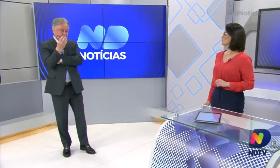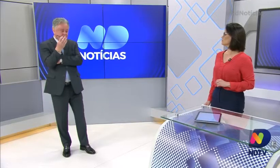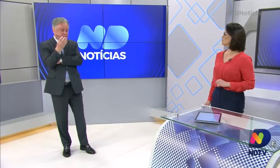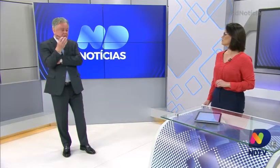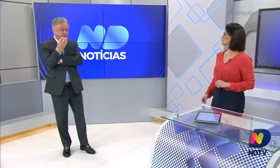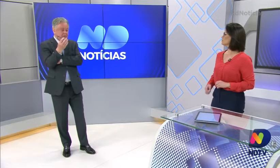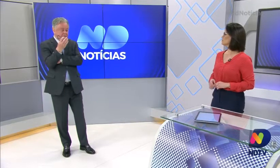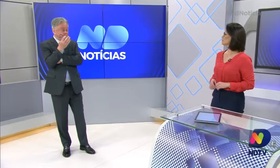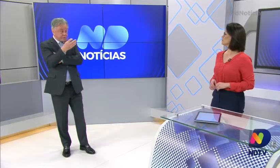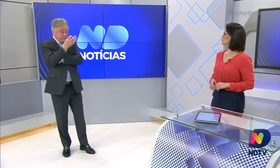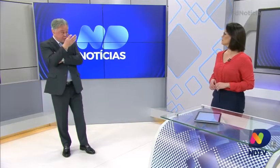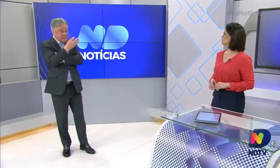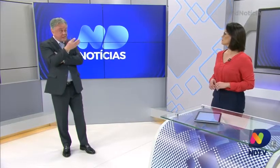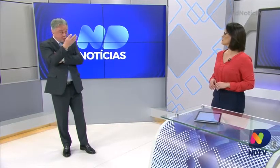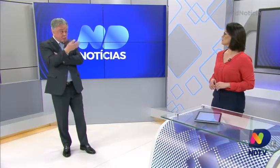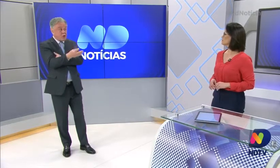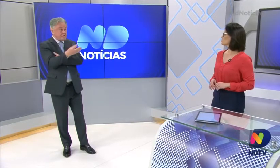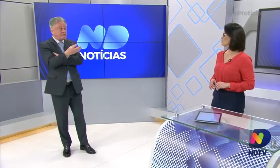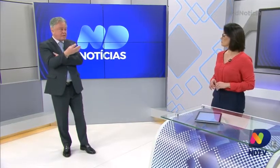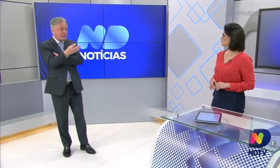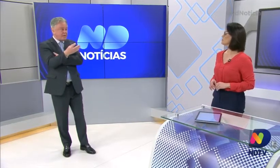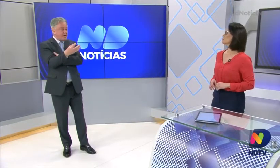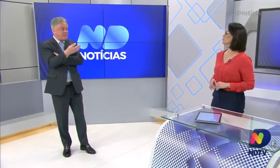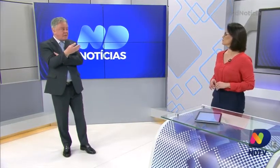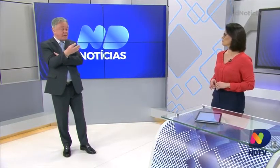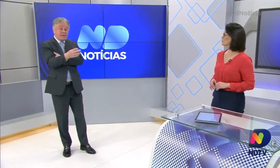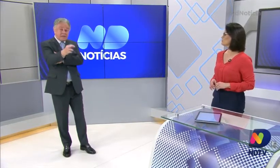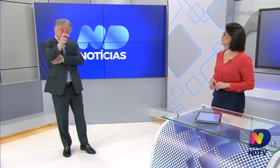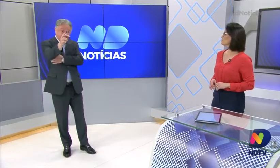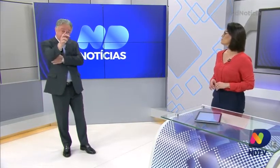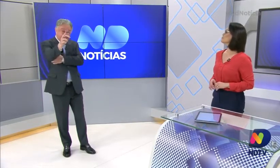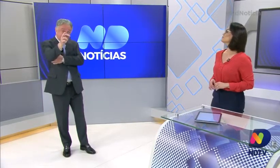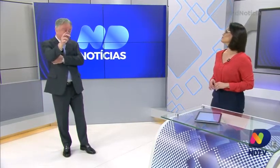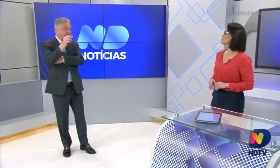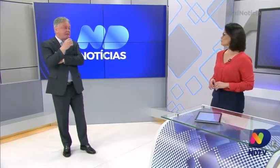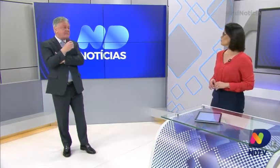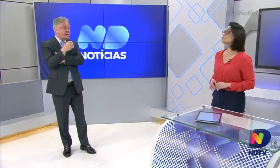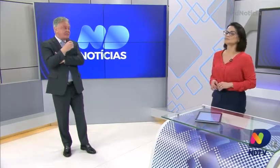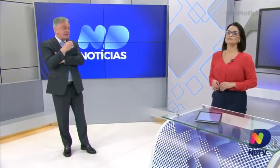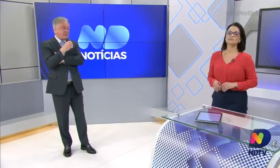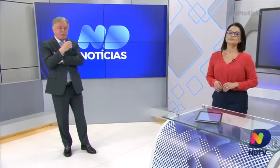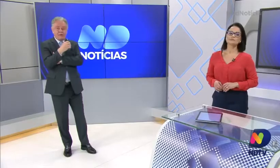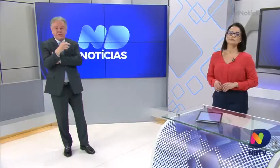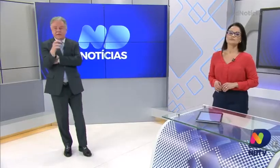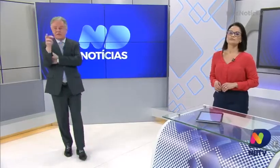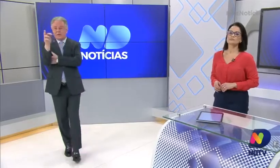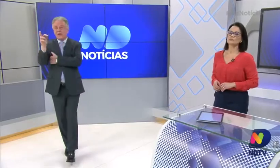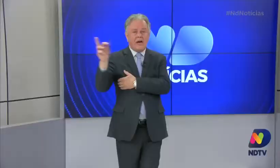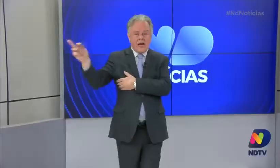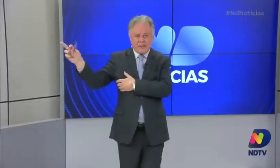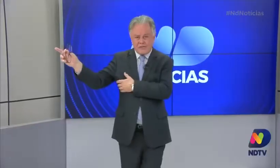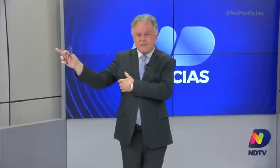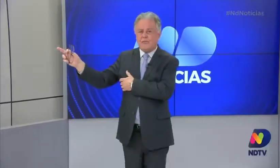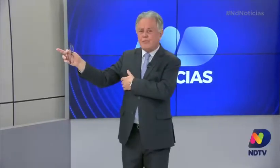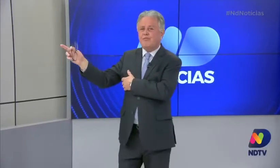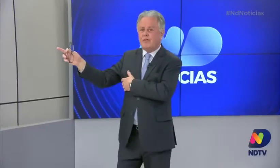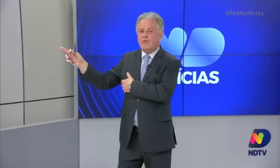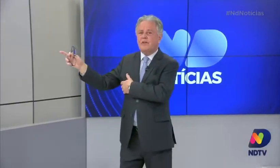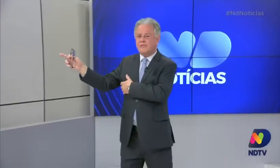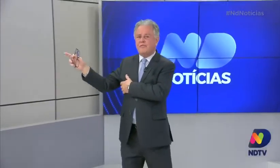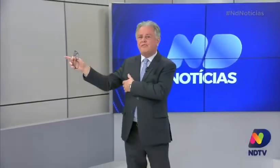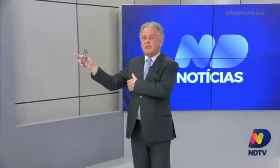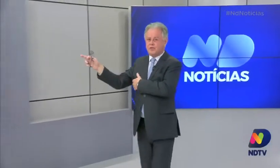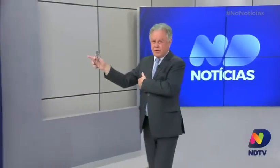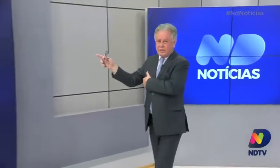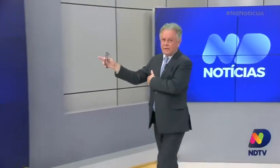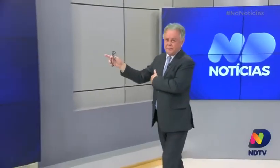pode fugir em função até do nosso trabalho e em respeito a quem está nos acompanhando. Assistam, por favor,